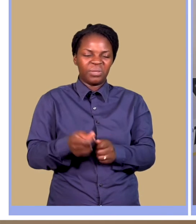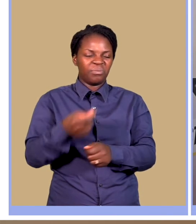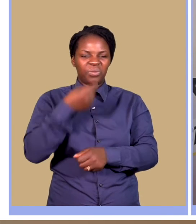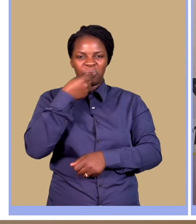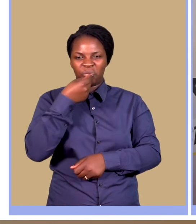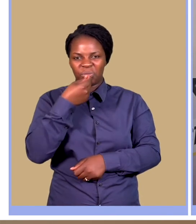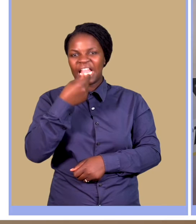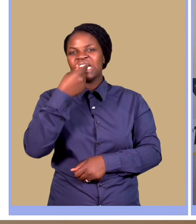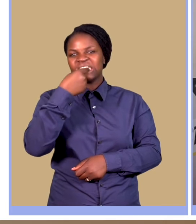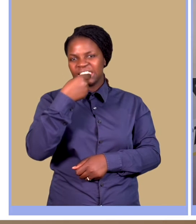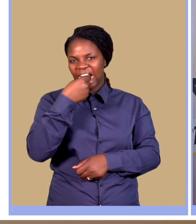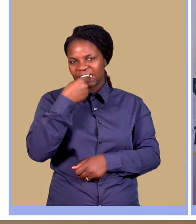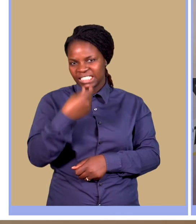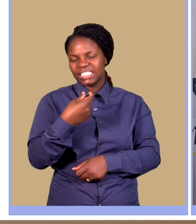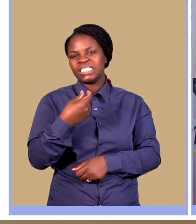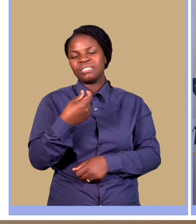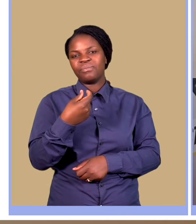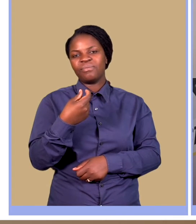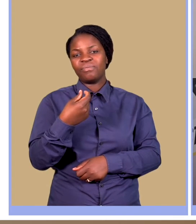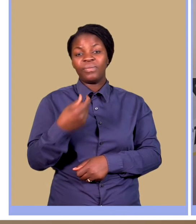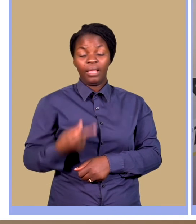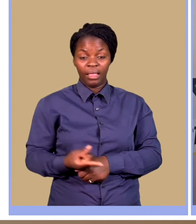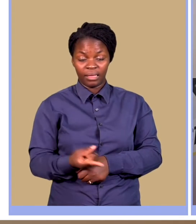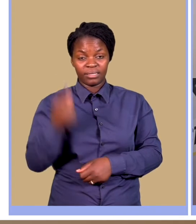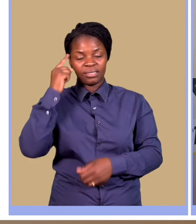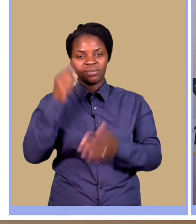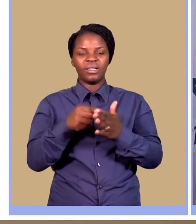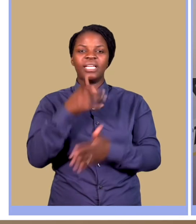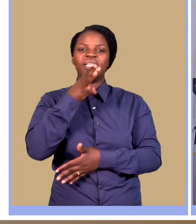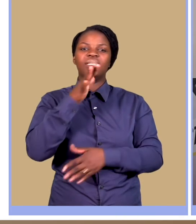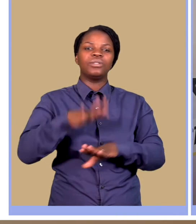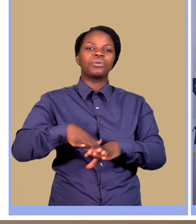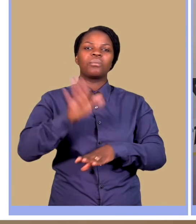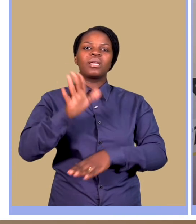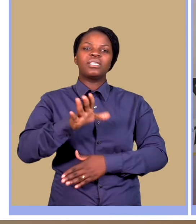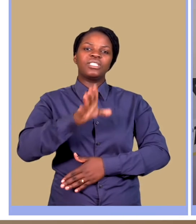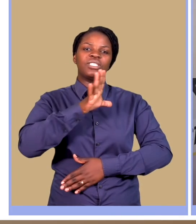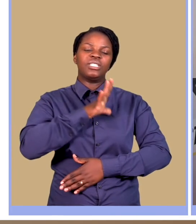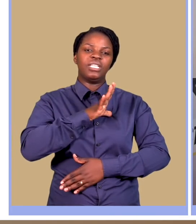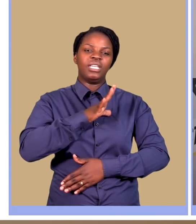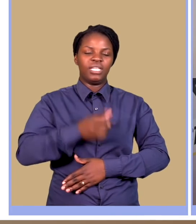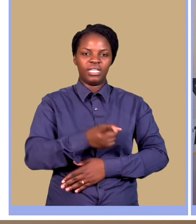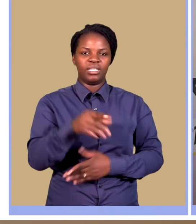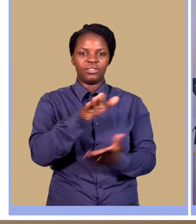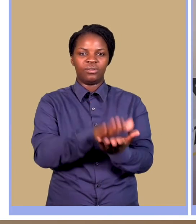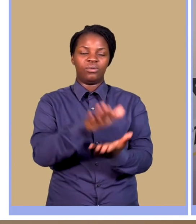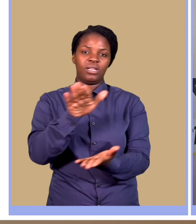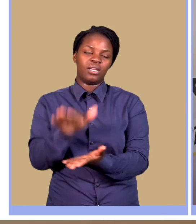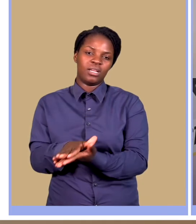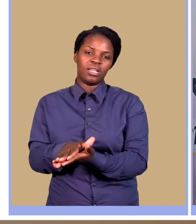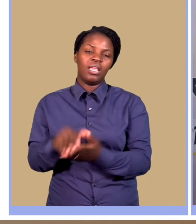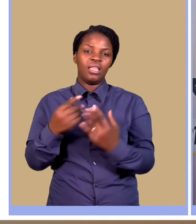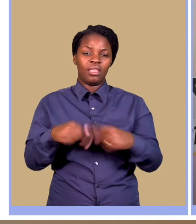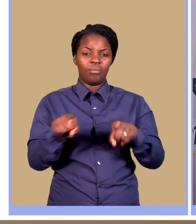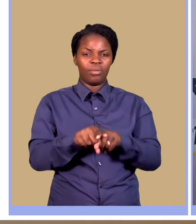de lixo mais típico em essas frentes de praia. E há outro mais tipo de lixo em que encontra-se. Mas por que